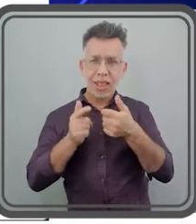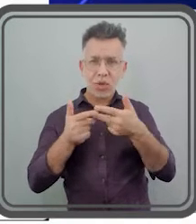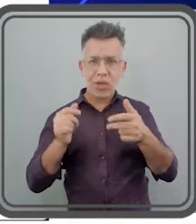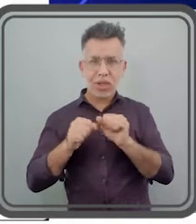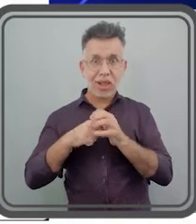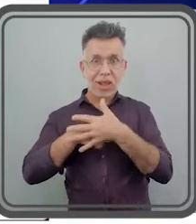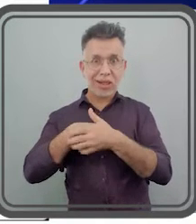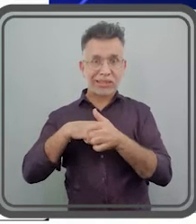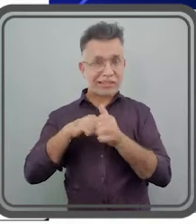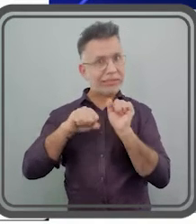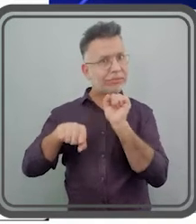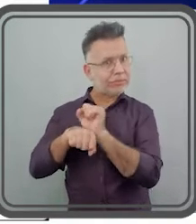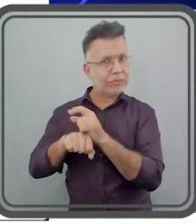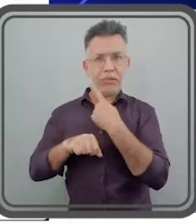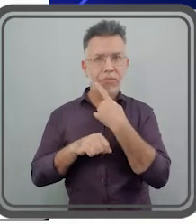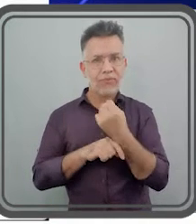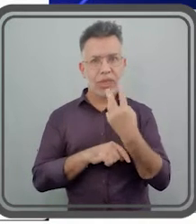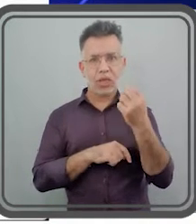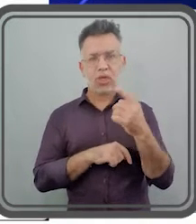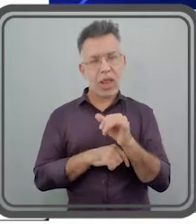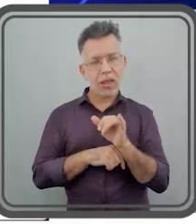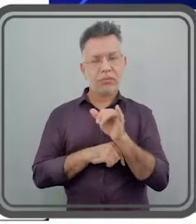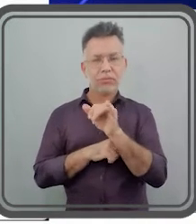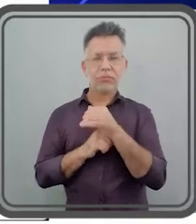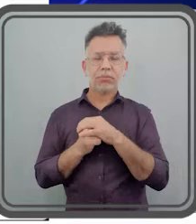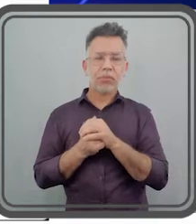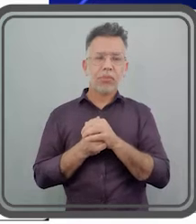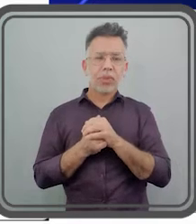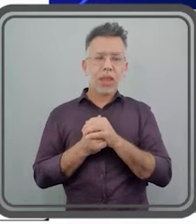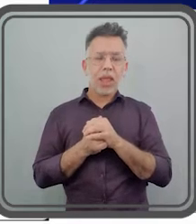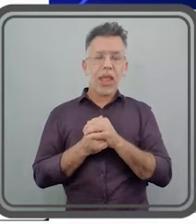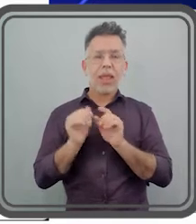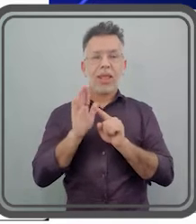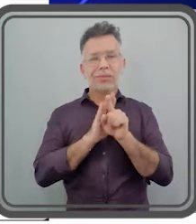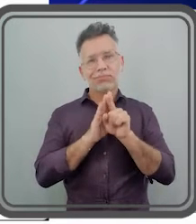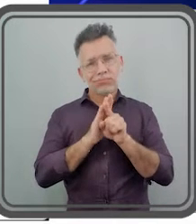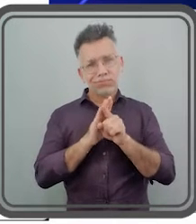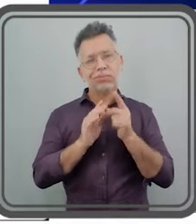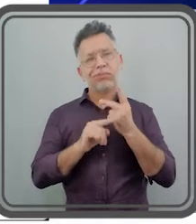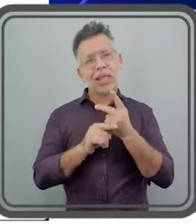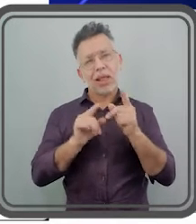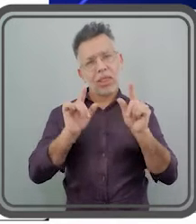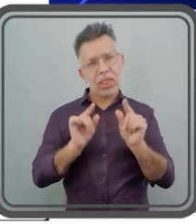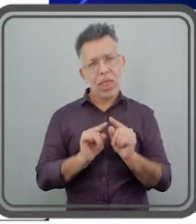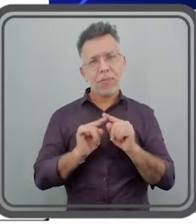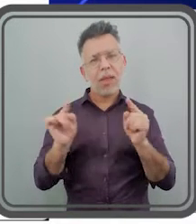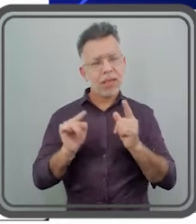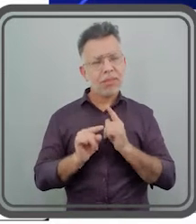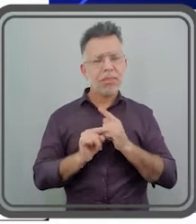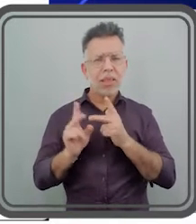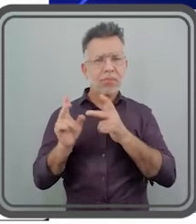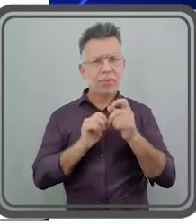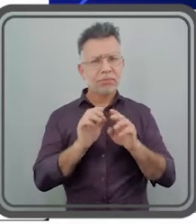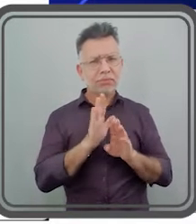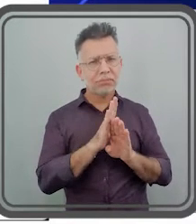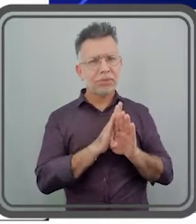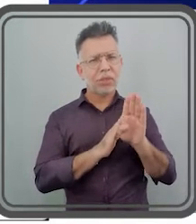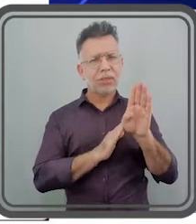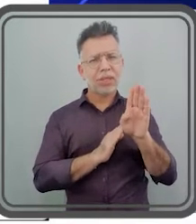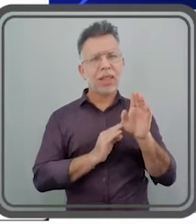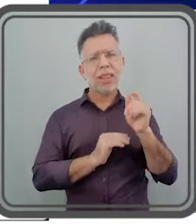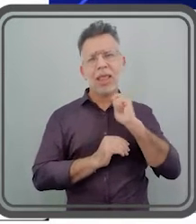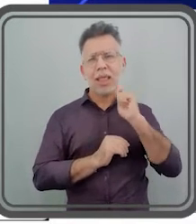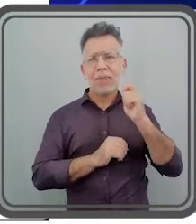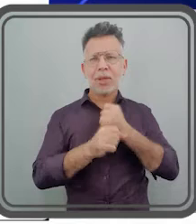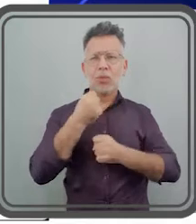pandemias pessoas acabam deixando um pouco de viajar e alguns casos naturalmente acabam diminuindo massagem voltada ao crescimento desde